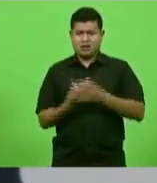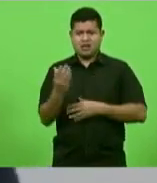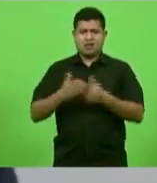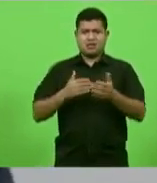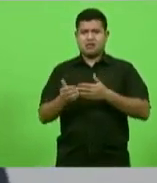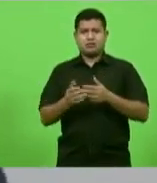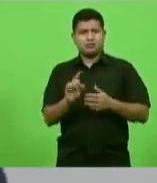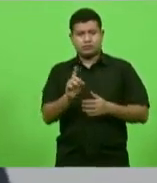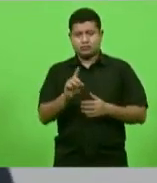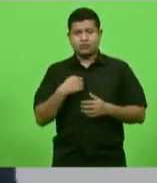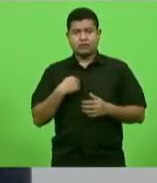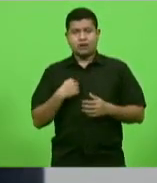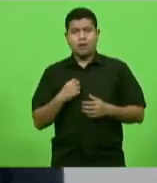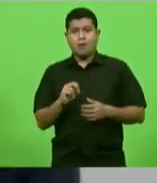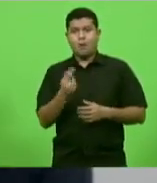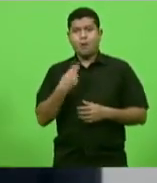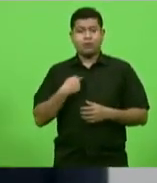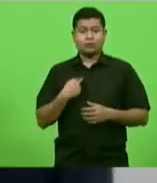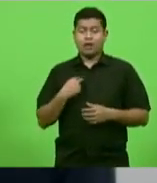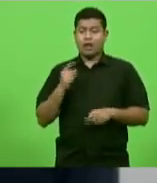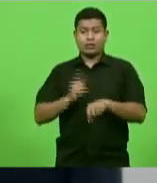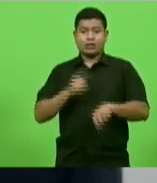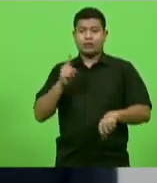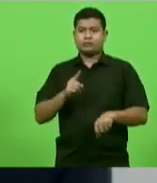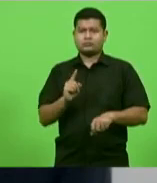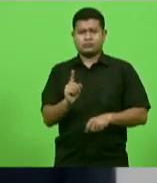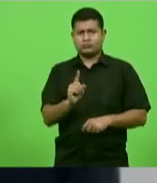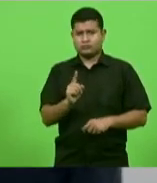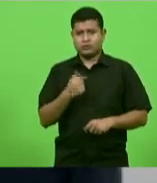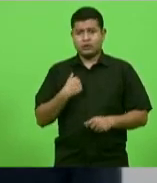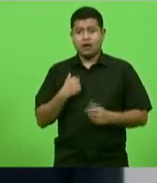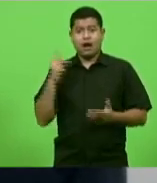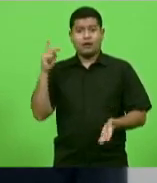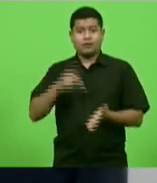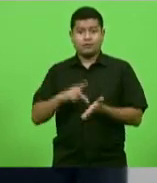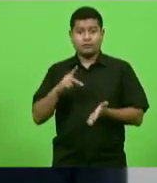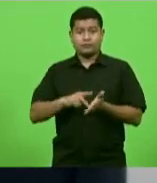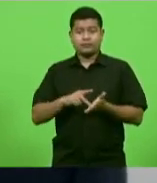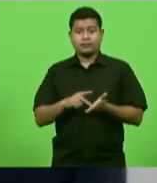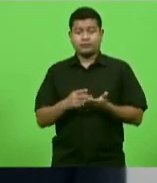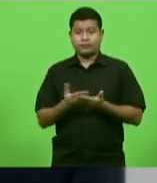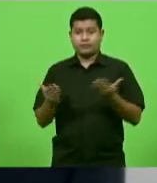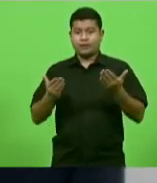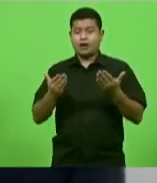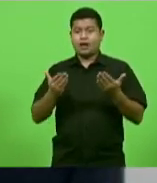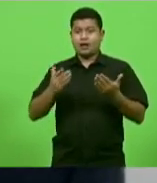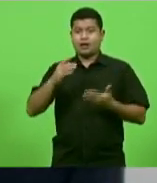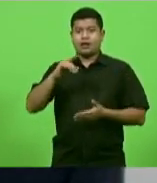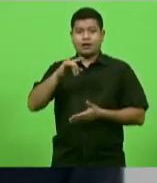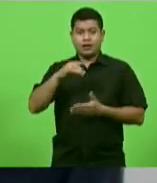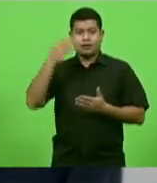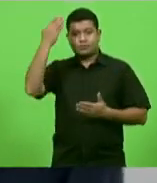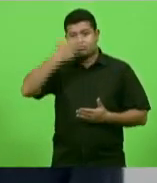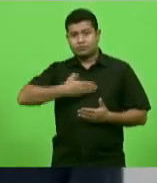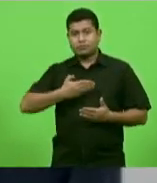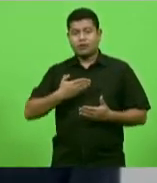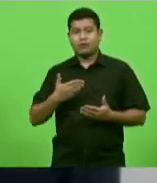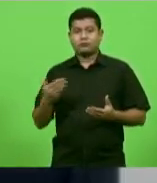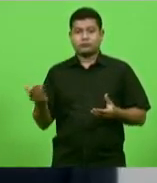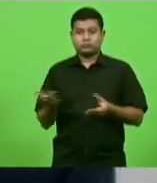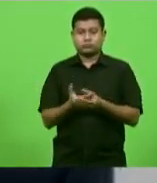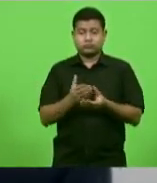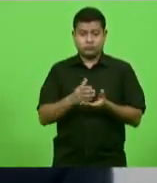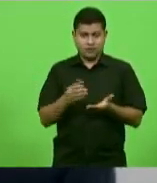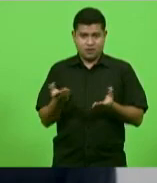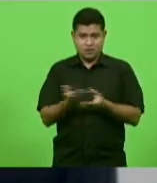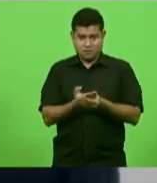e de forma ocasional. A realidade de provas trazidas no processo e aquelas encontradas